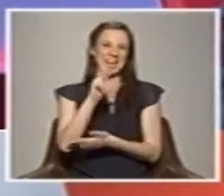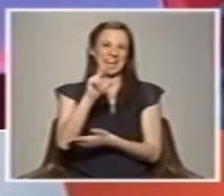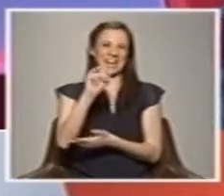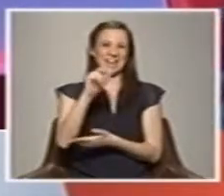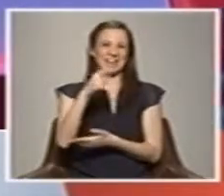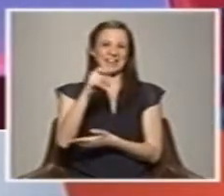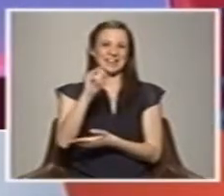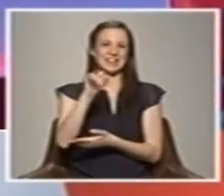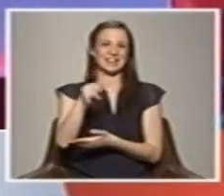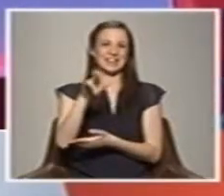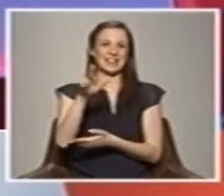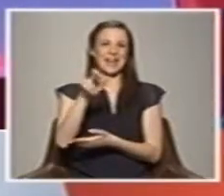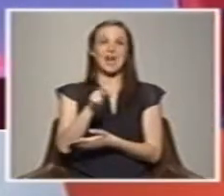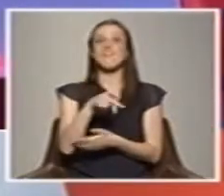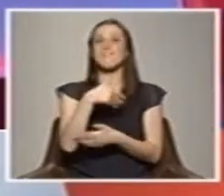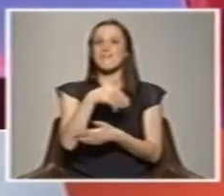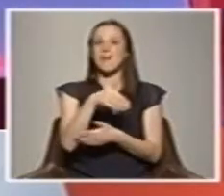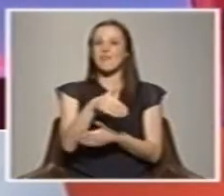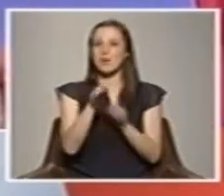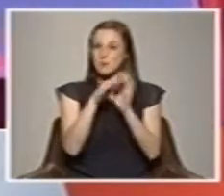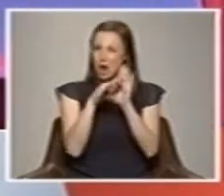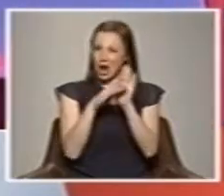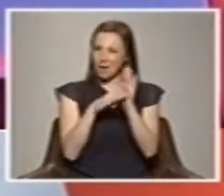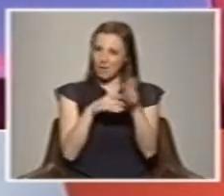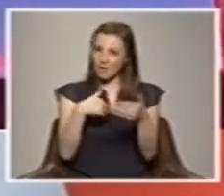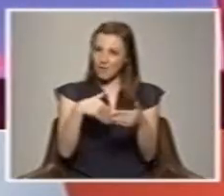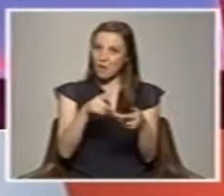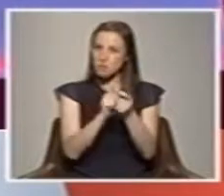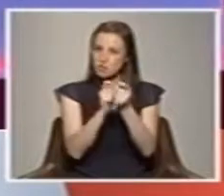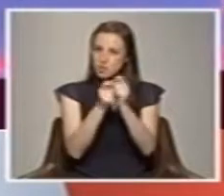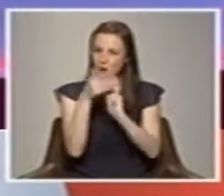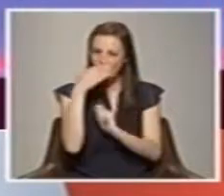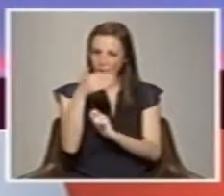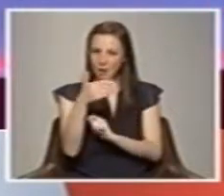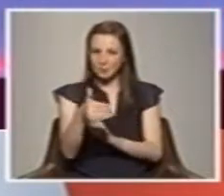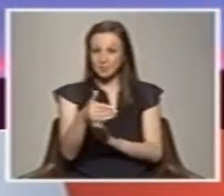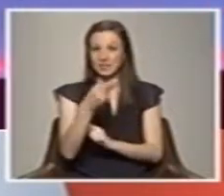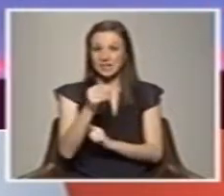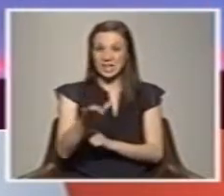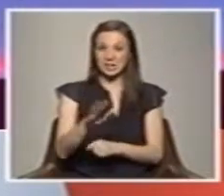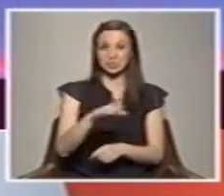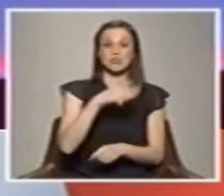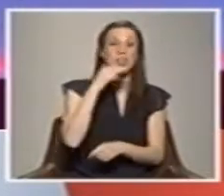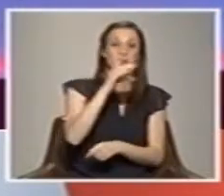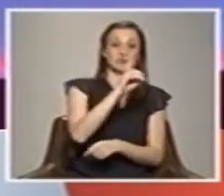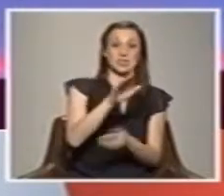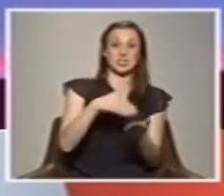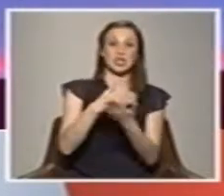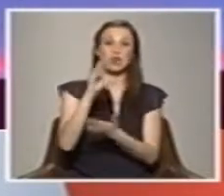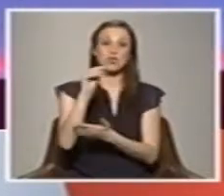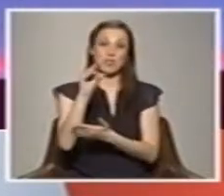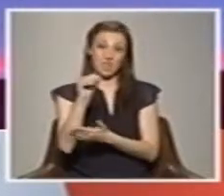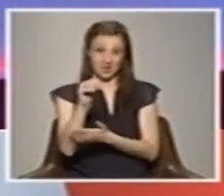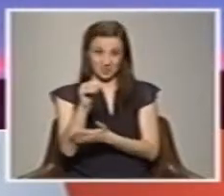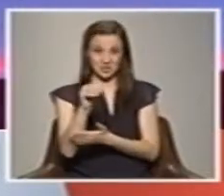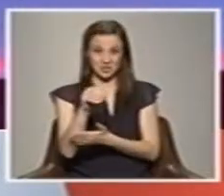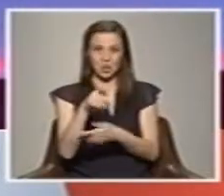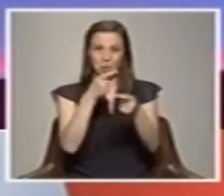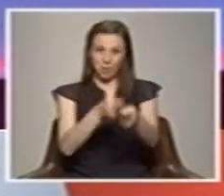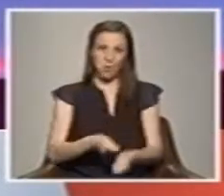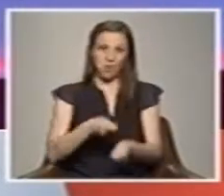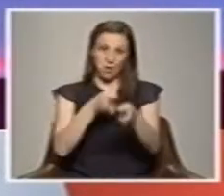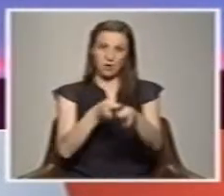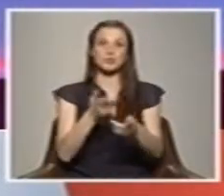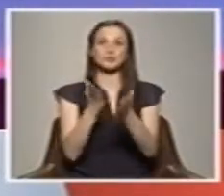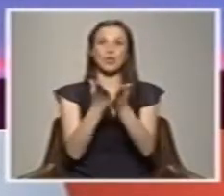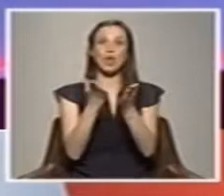precisamente queremos mudar comportamentos cotidianos das crianças dos 6 aos 10 anos e também umas hortas agrícolas escolares, que é um projeto que a FAO tem e